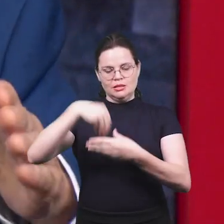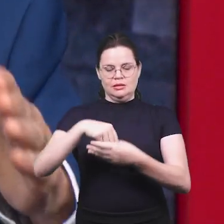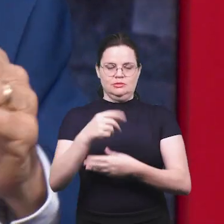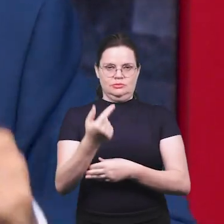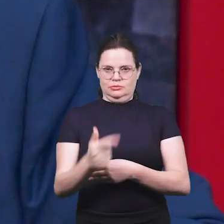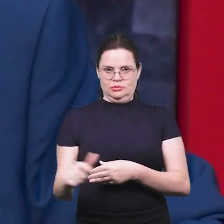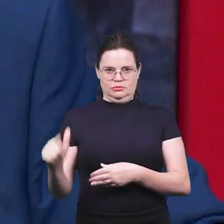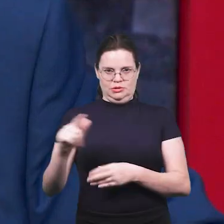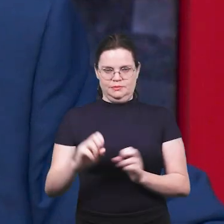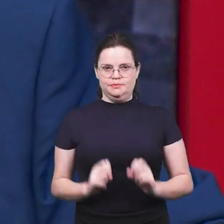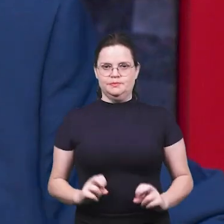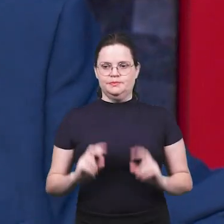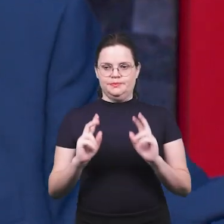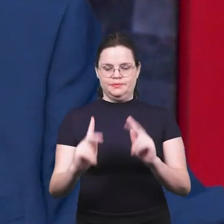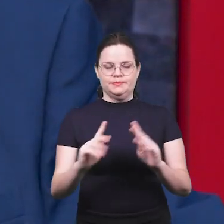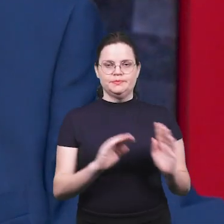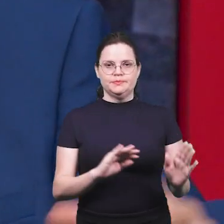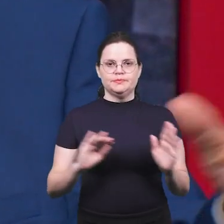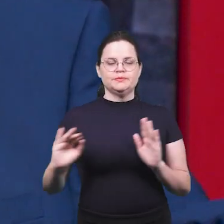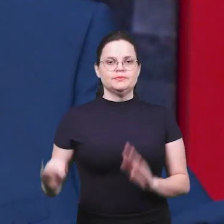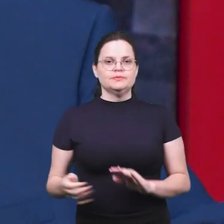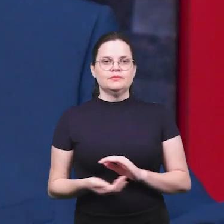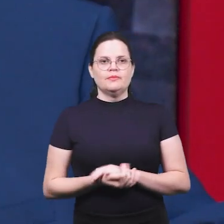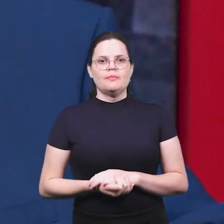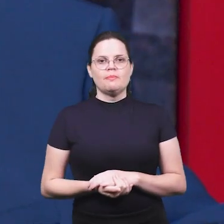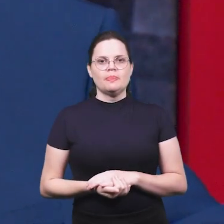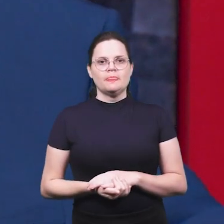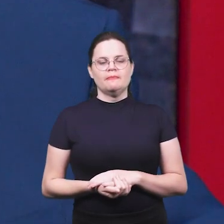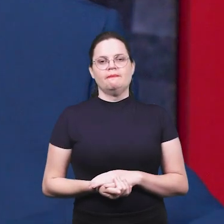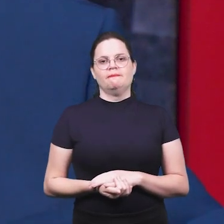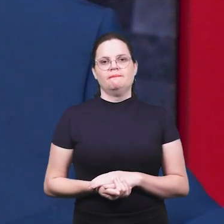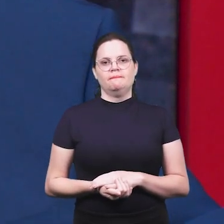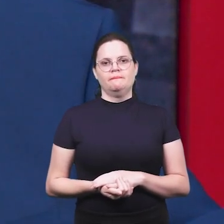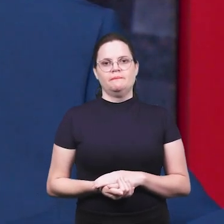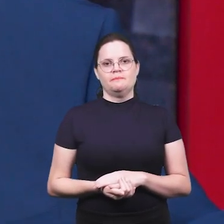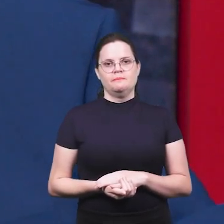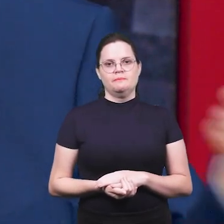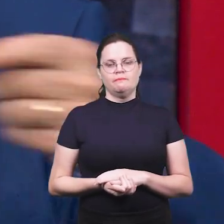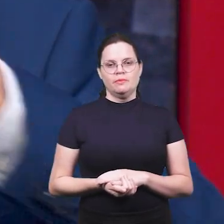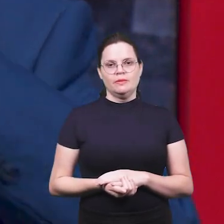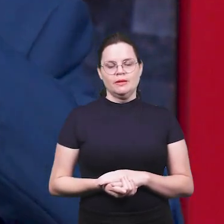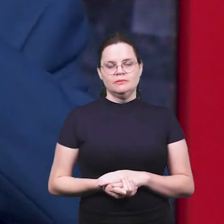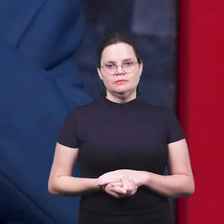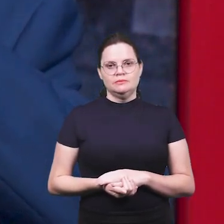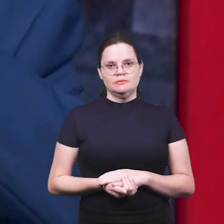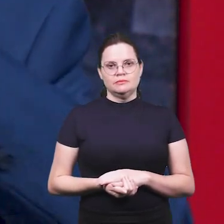nós estamos falando. Então, os diversos povos